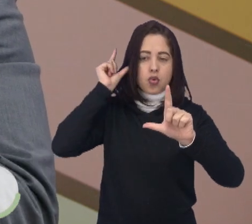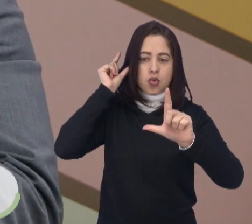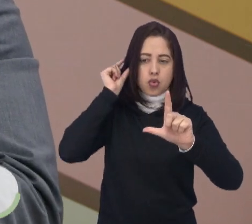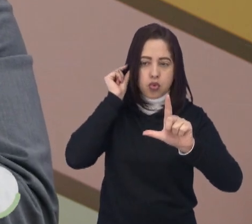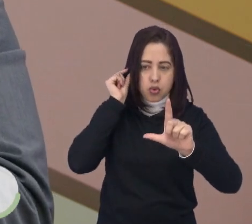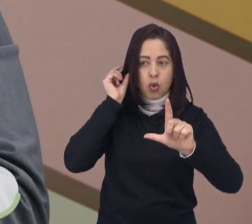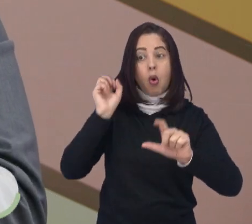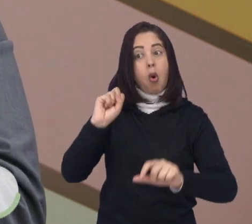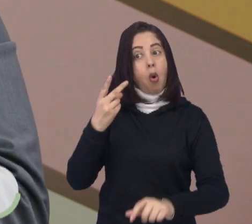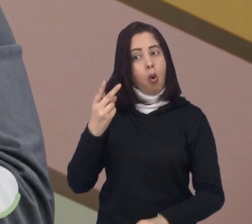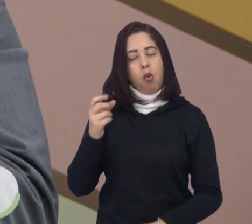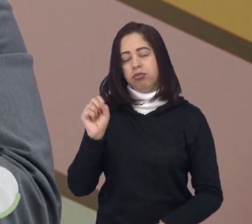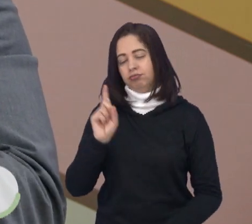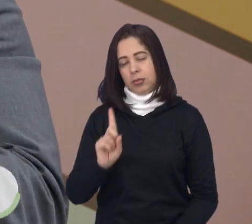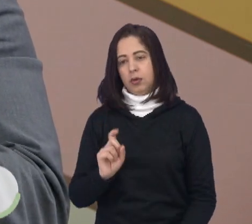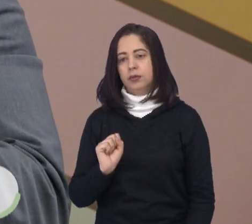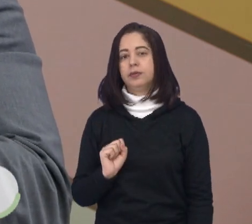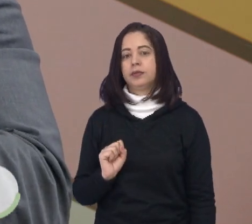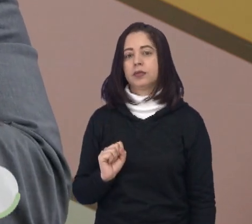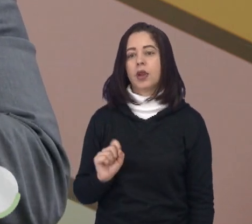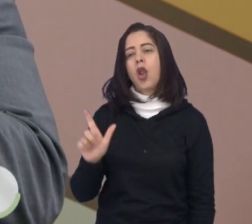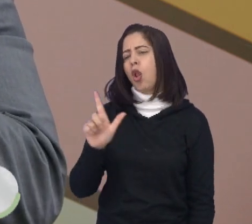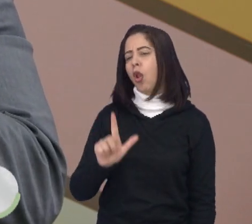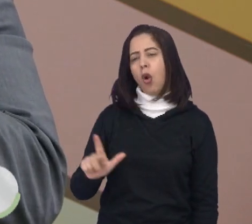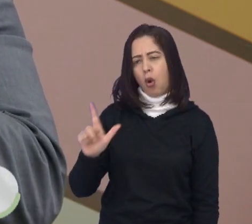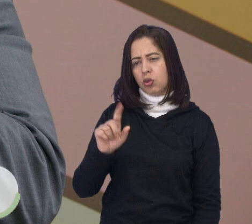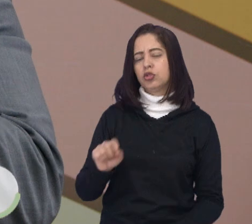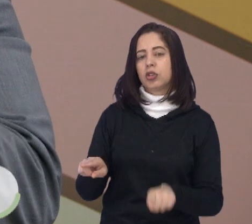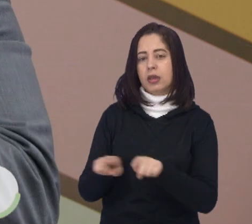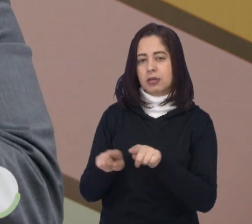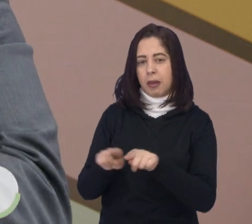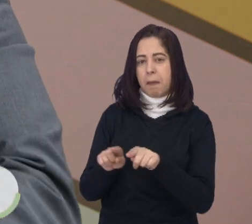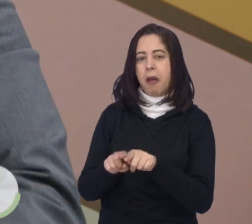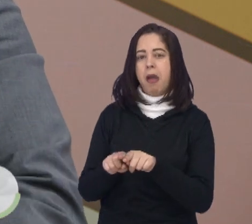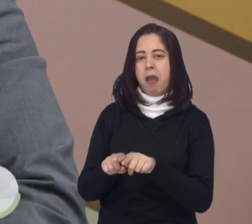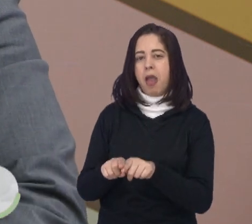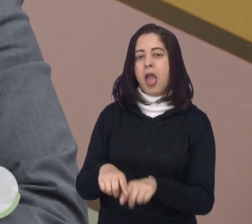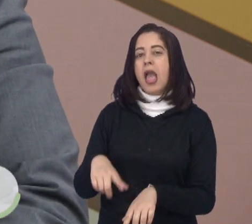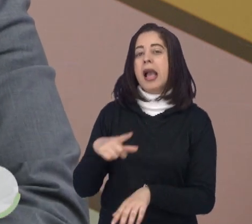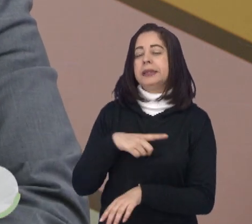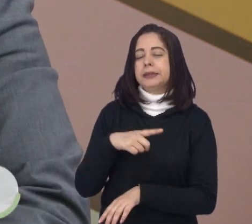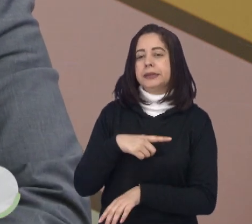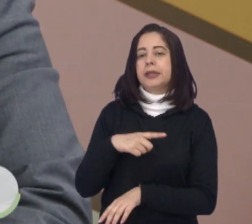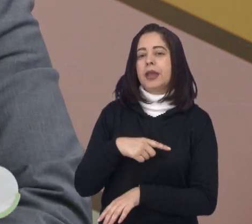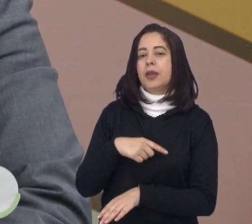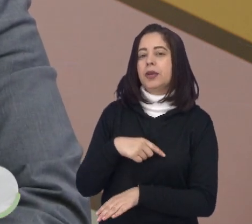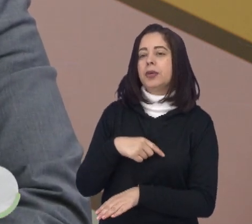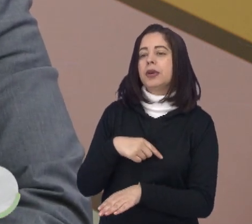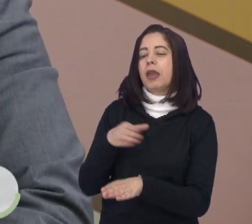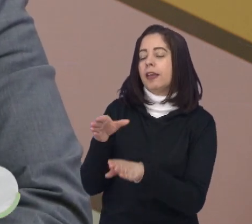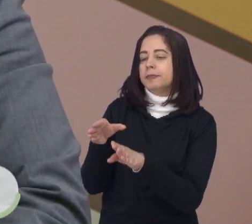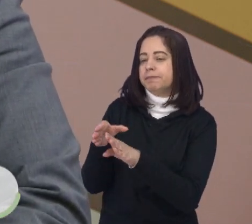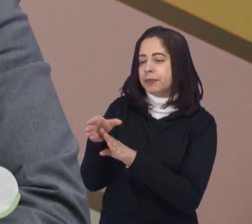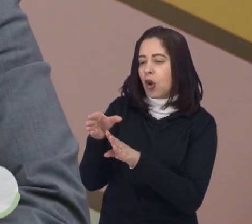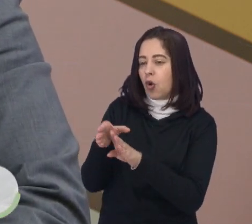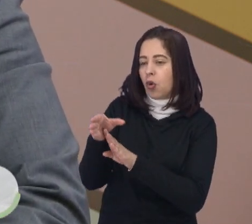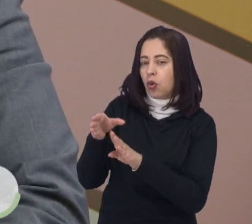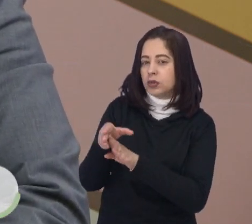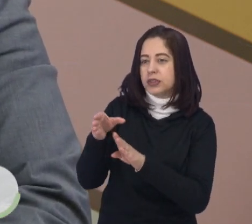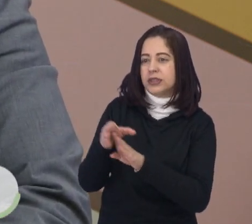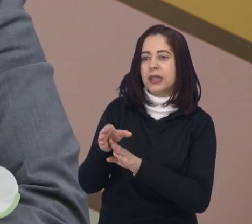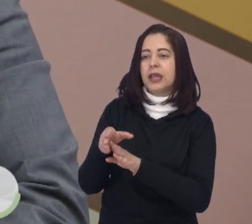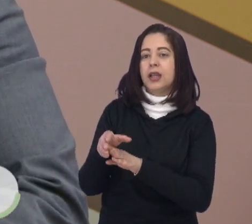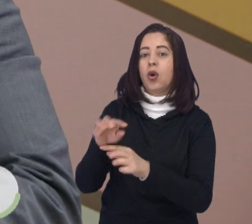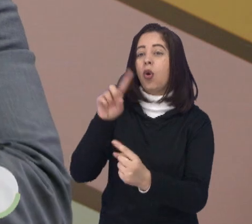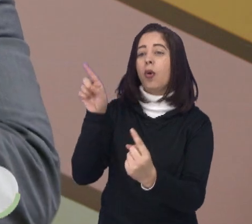aí, junto com isso, obviamente, existe uma orientação para ver se é possível reduzir o ruído dentro do ambiente do trabalho,